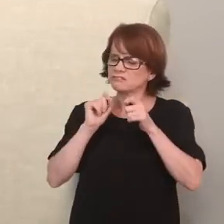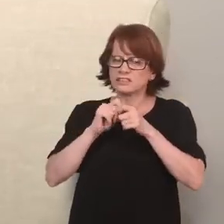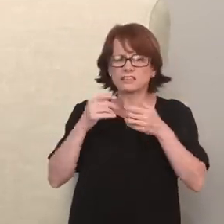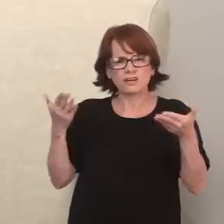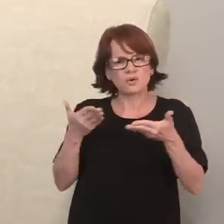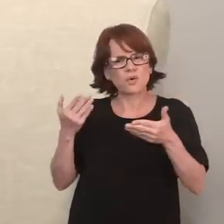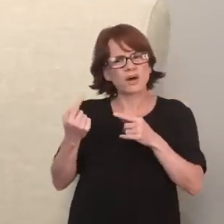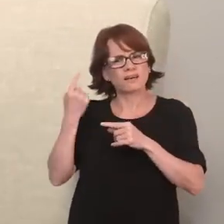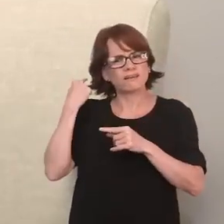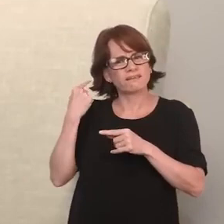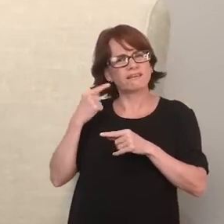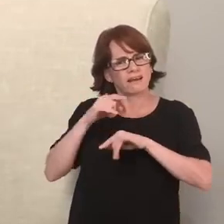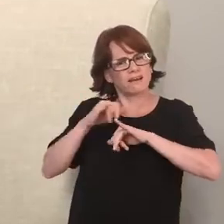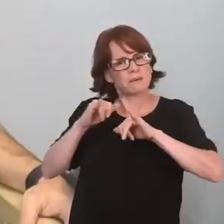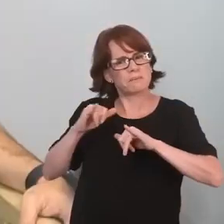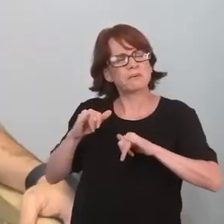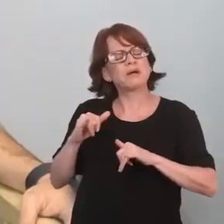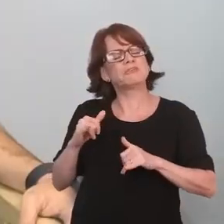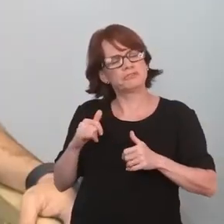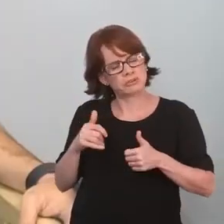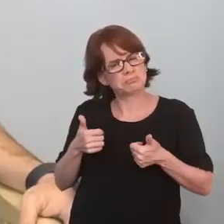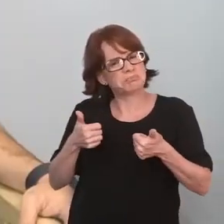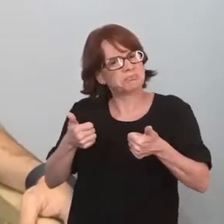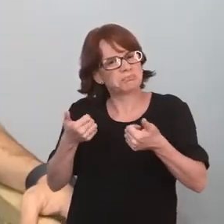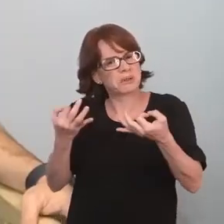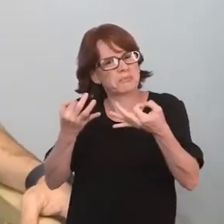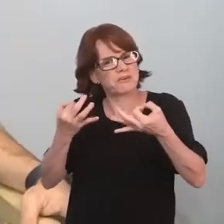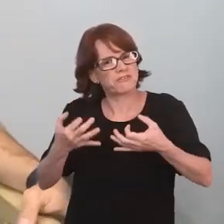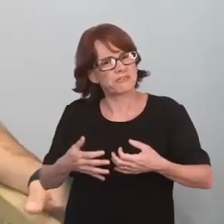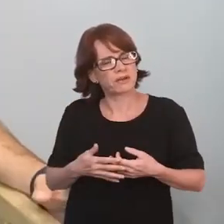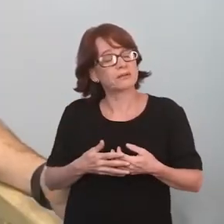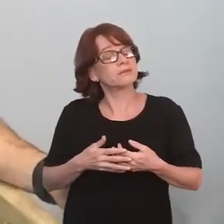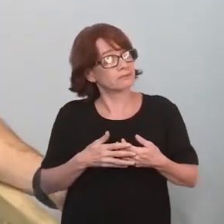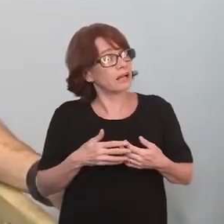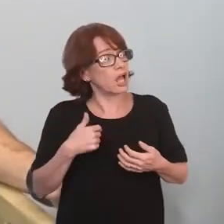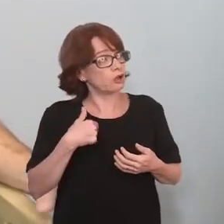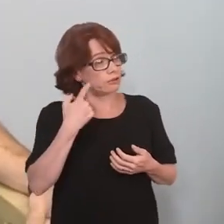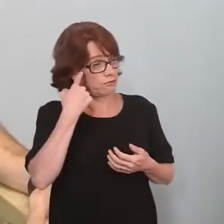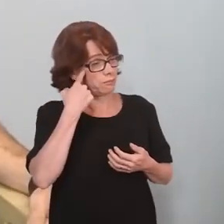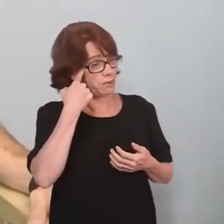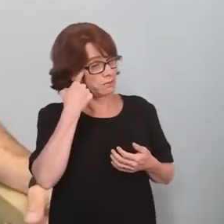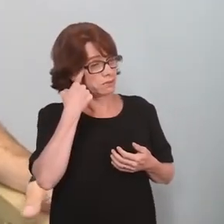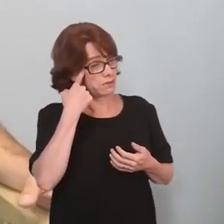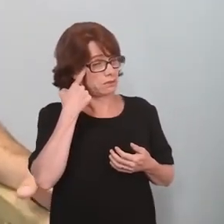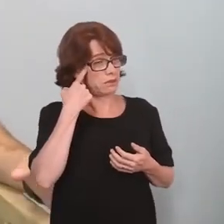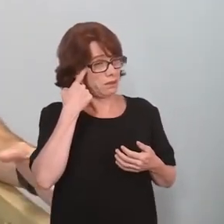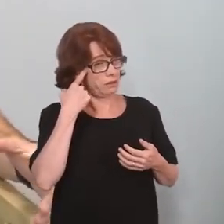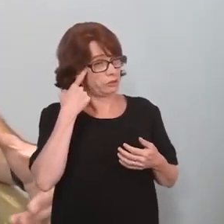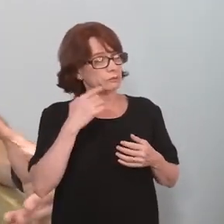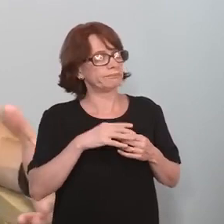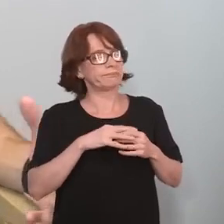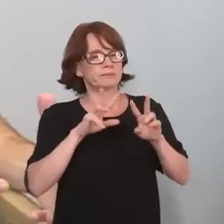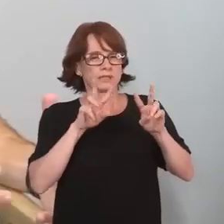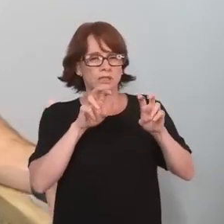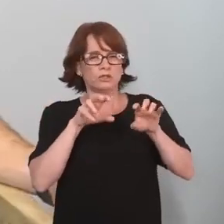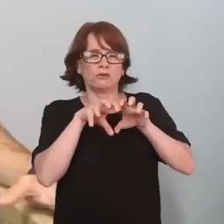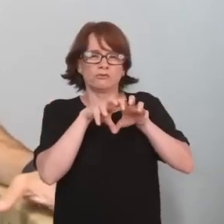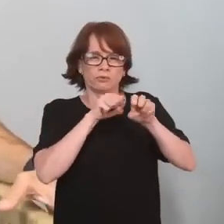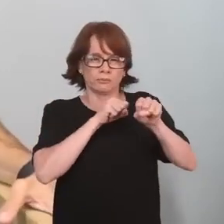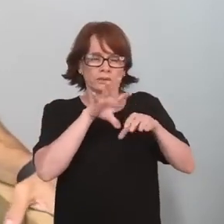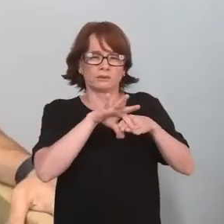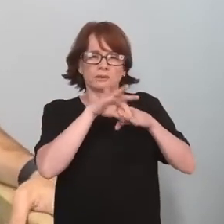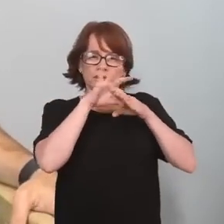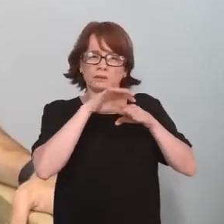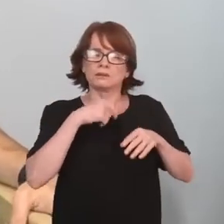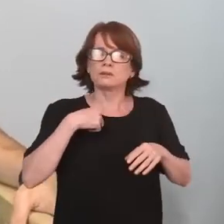agora nessa última campanha e deu muito sucesso. Eu estava pensando nesse assunto de formação de